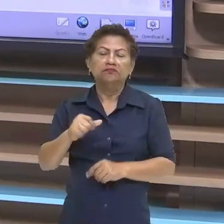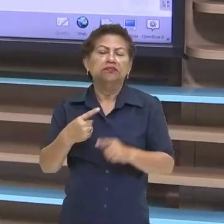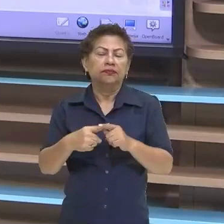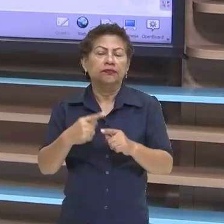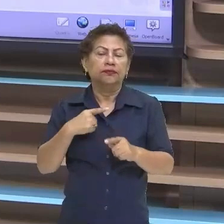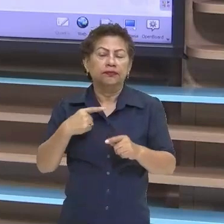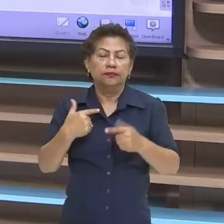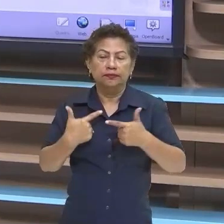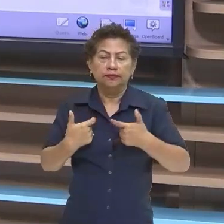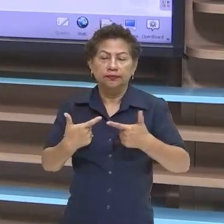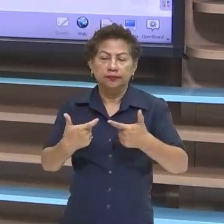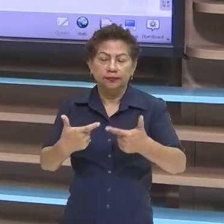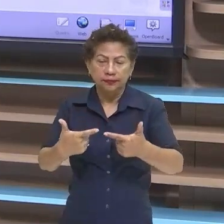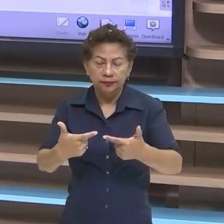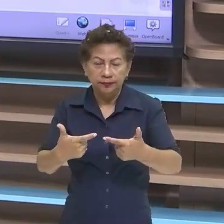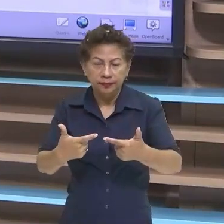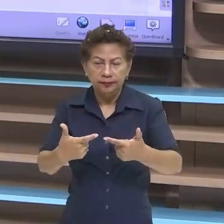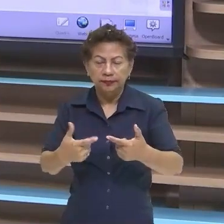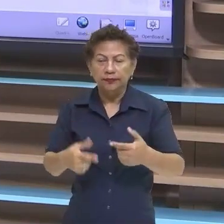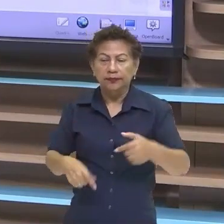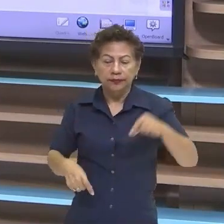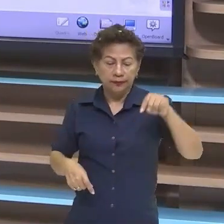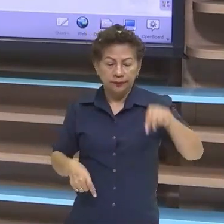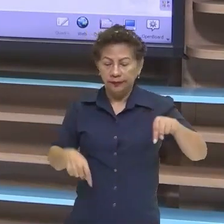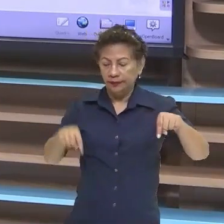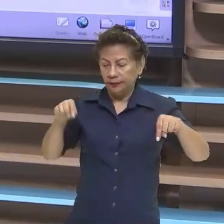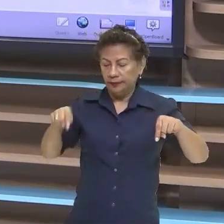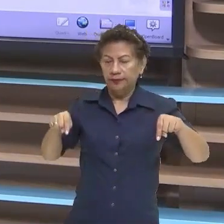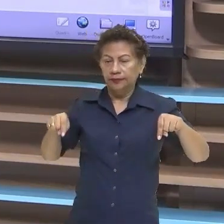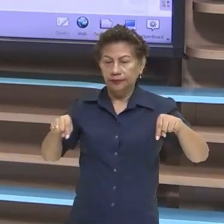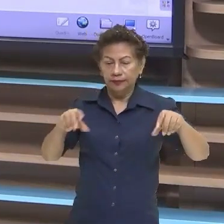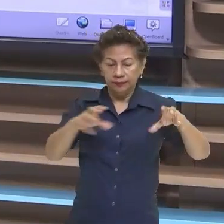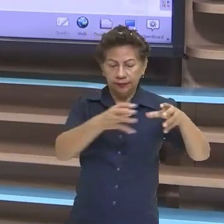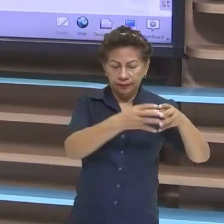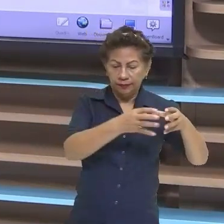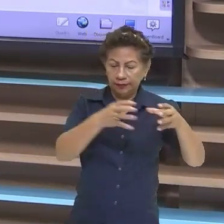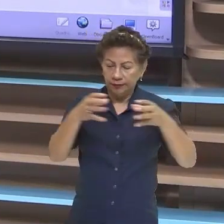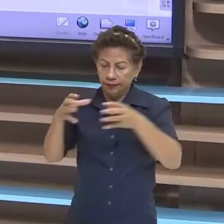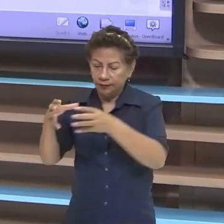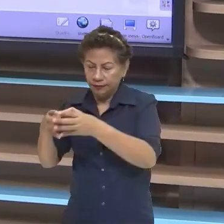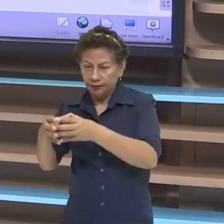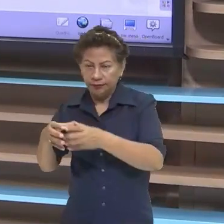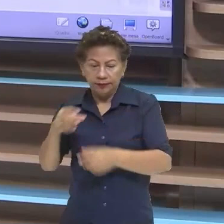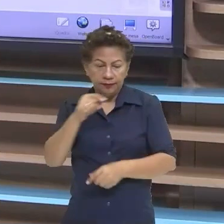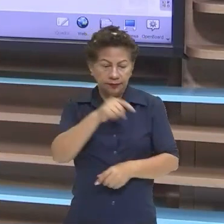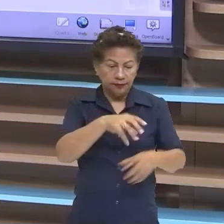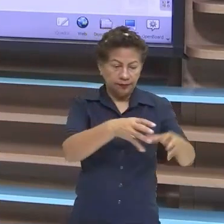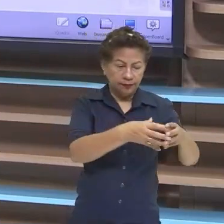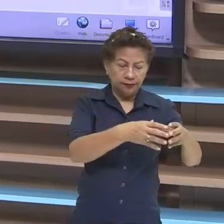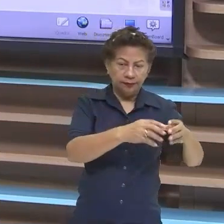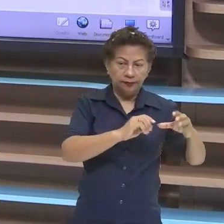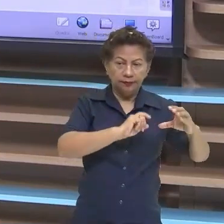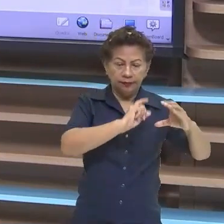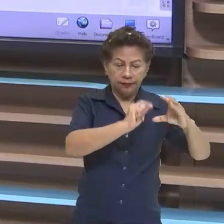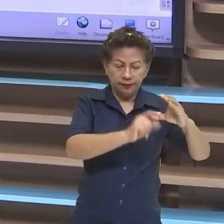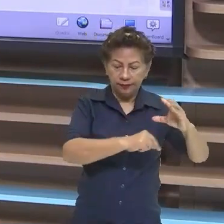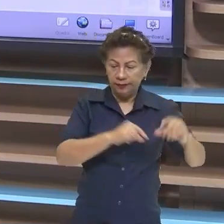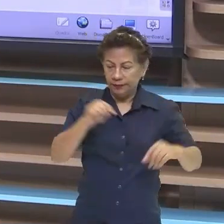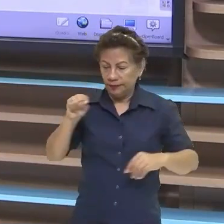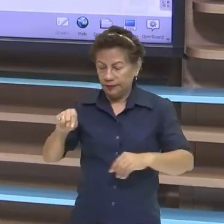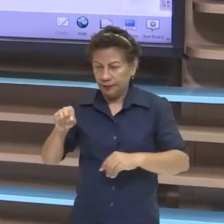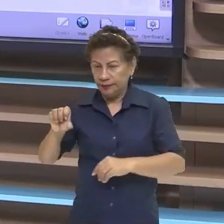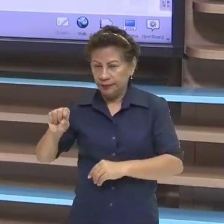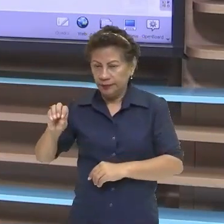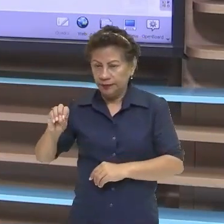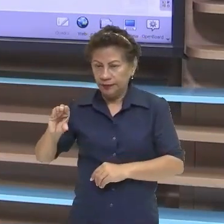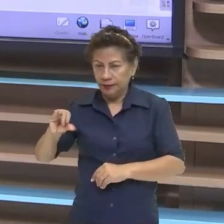dois blocos queriam ali dominar o mundo, né? Ou o capitalismo ou o socialismo, né?